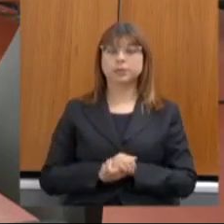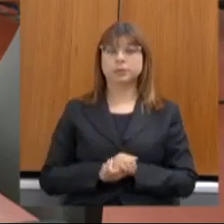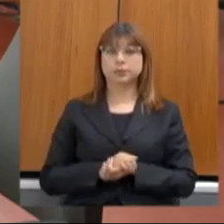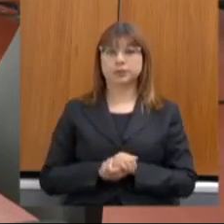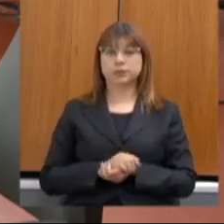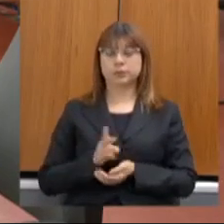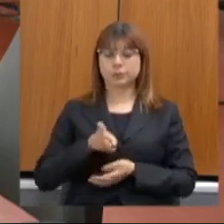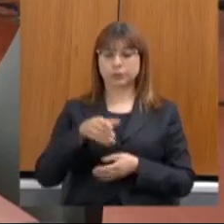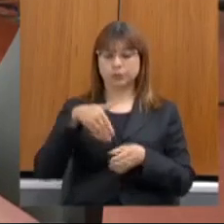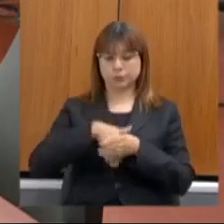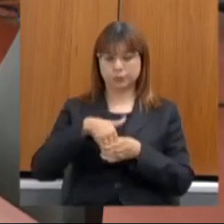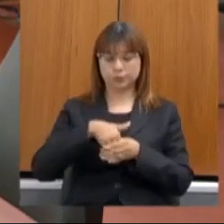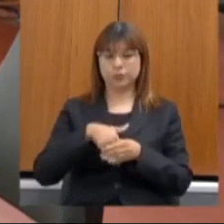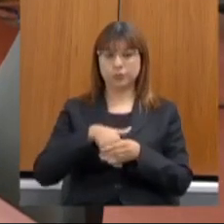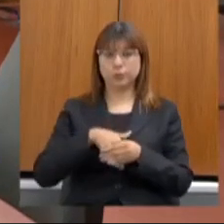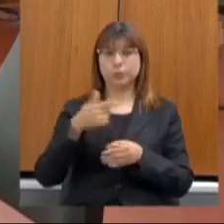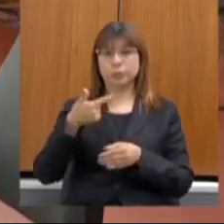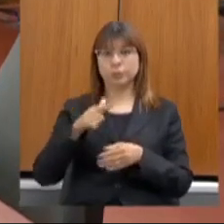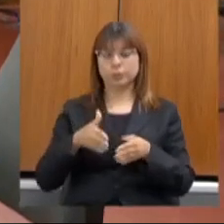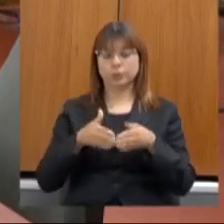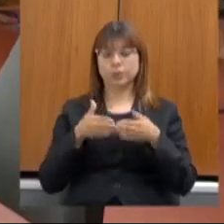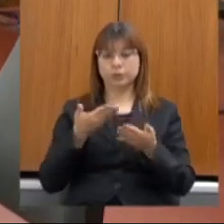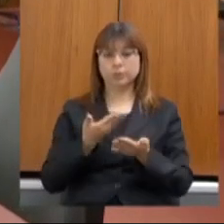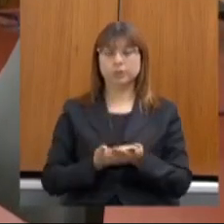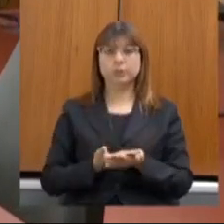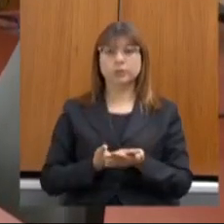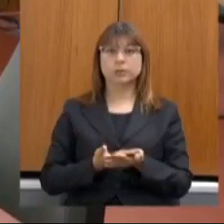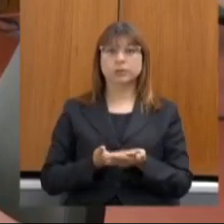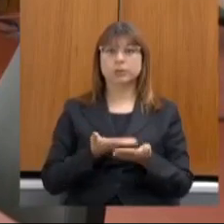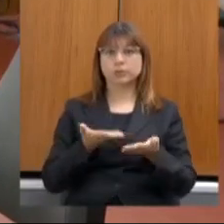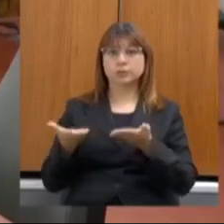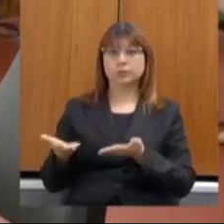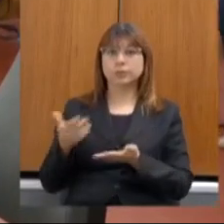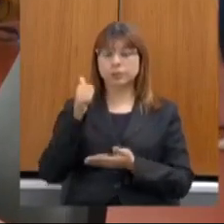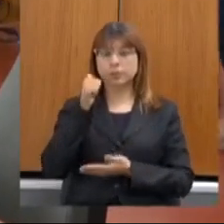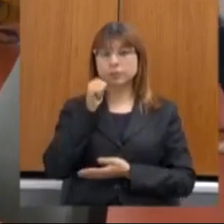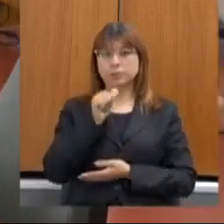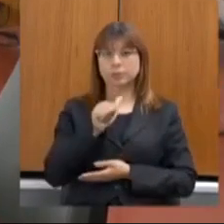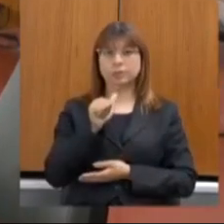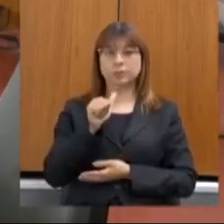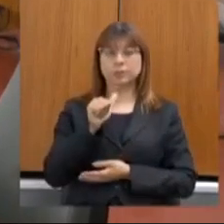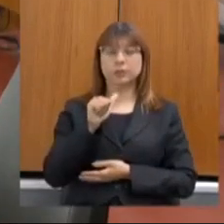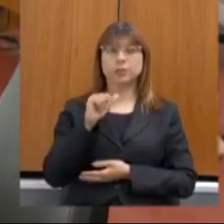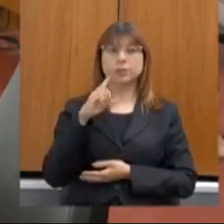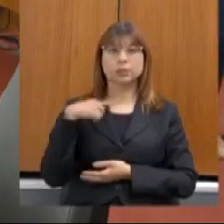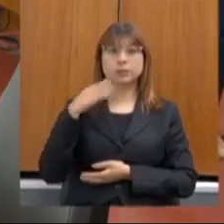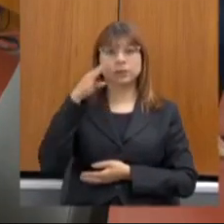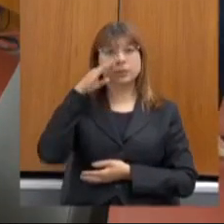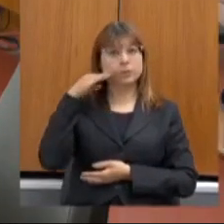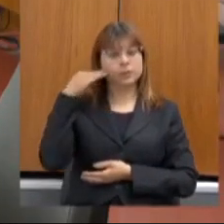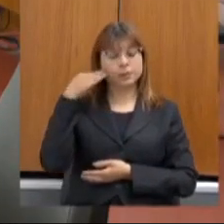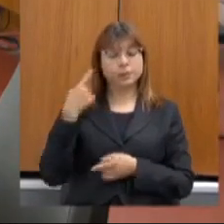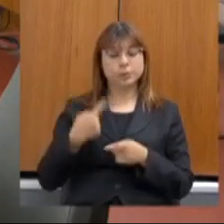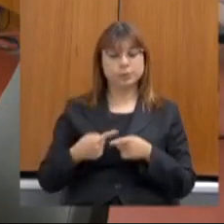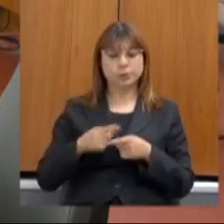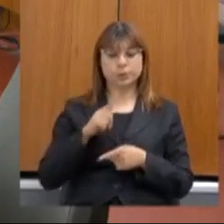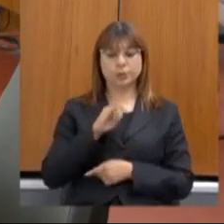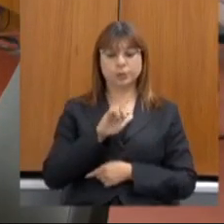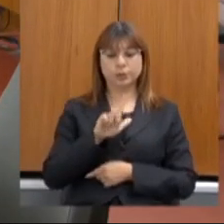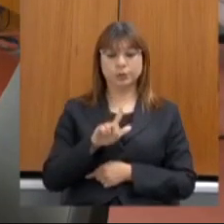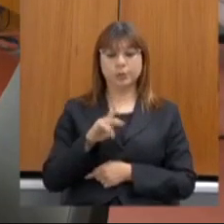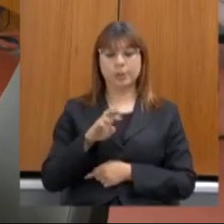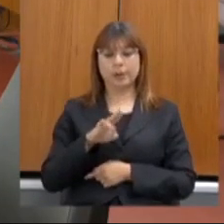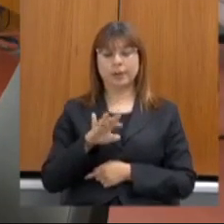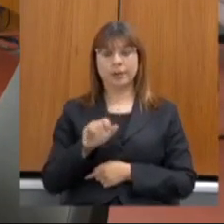da votação do próximo requerimento em Pauta passo a presidência EA deputada Beatriz Cerqueira porque Gil Pereira